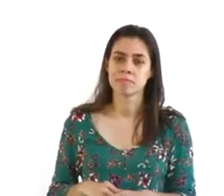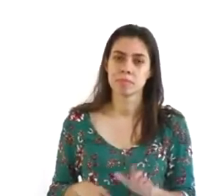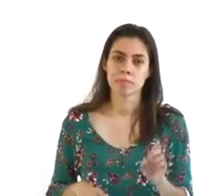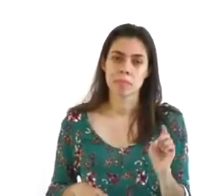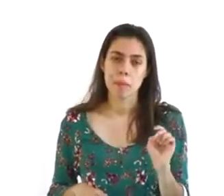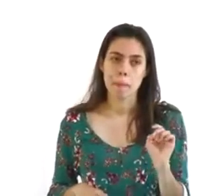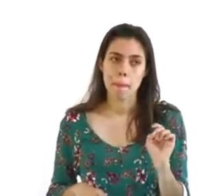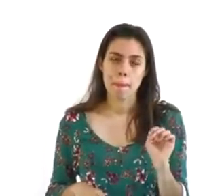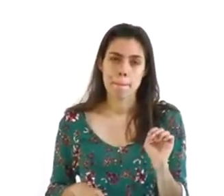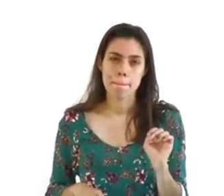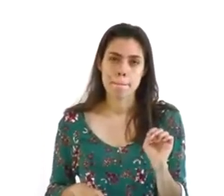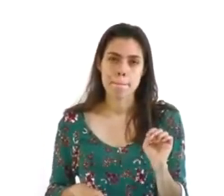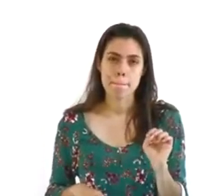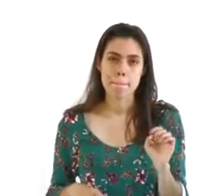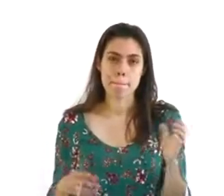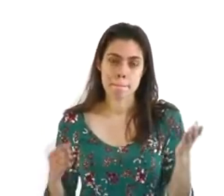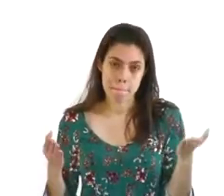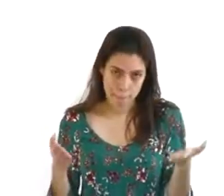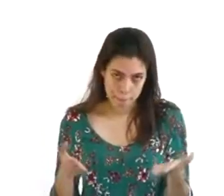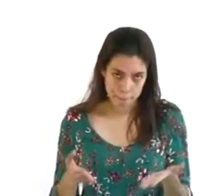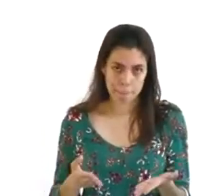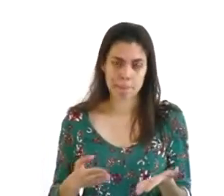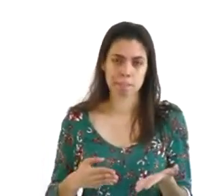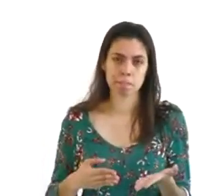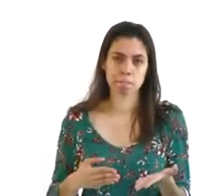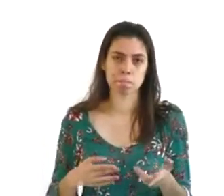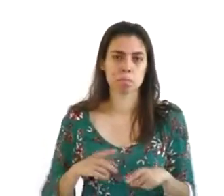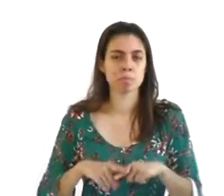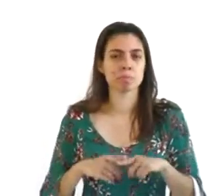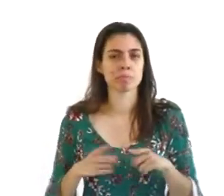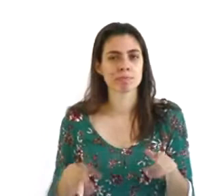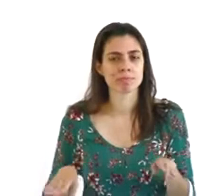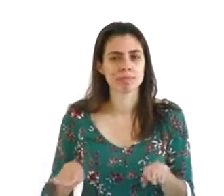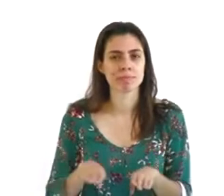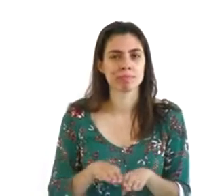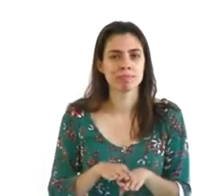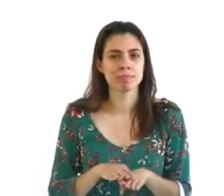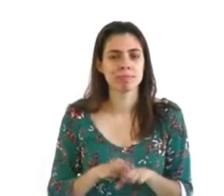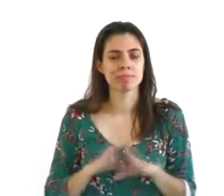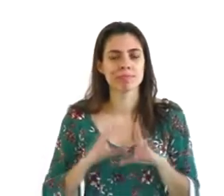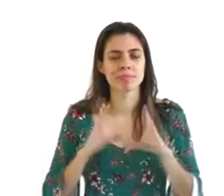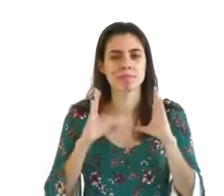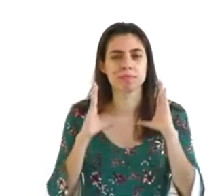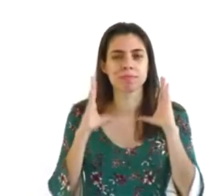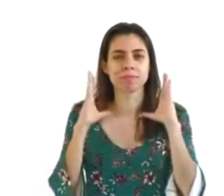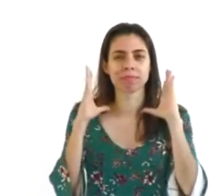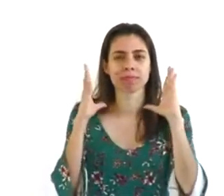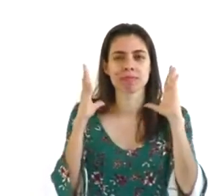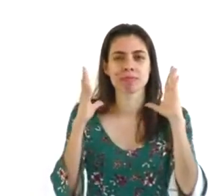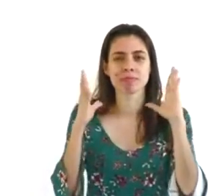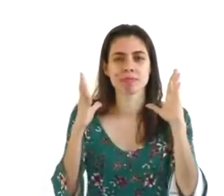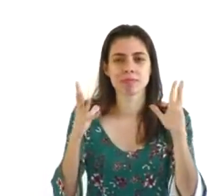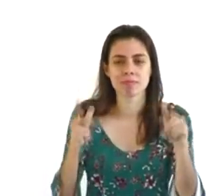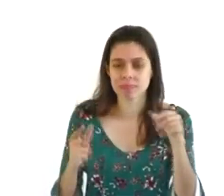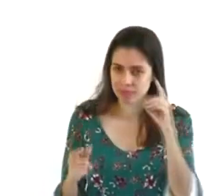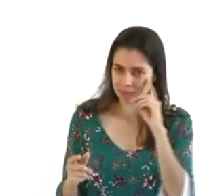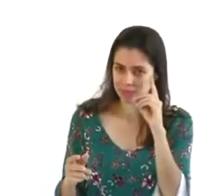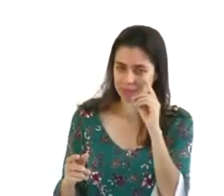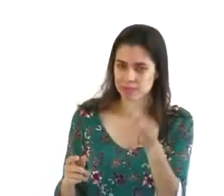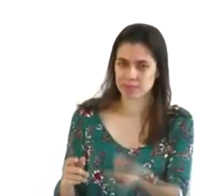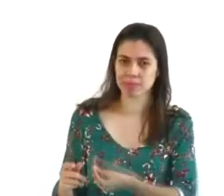semana e hoje devemos render graças ao Senhor, mas todos os dias da nossa vida.